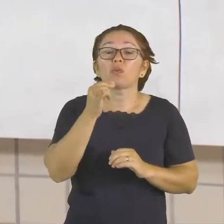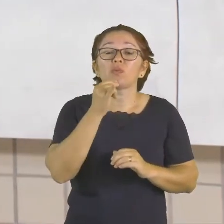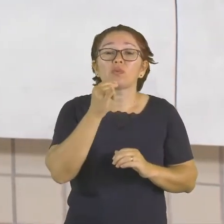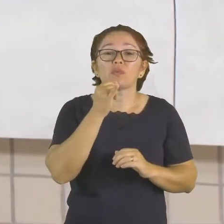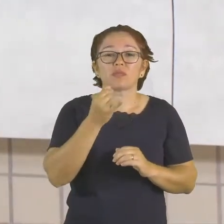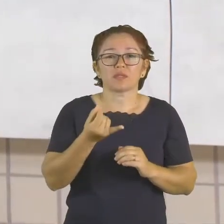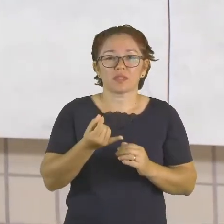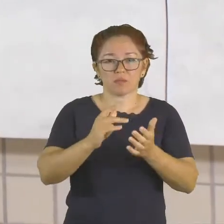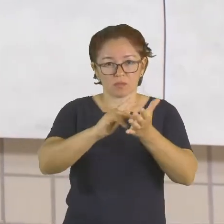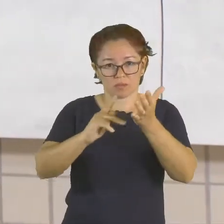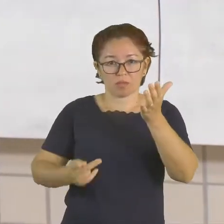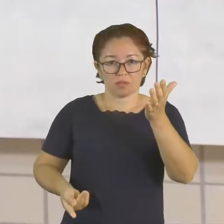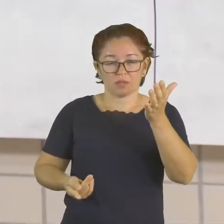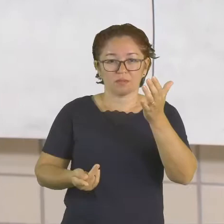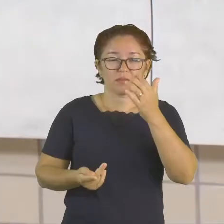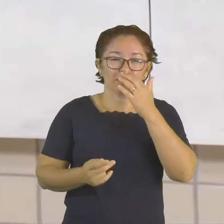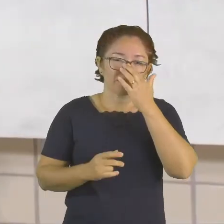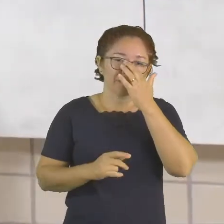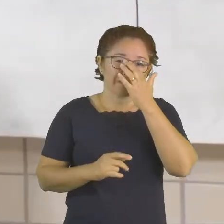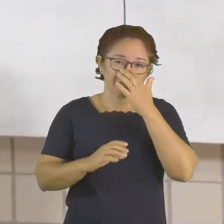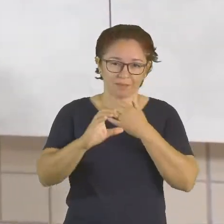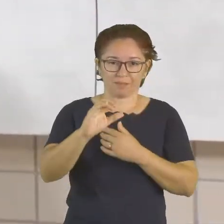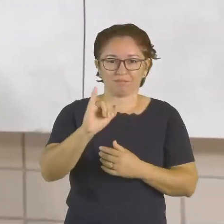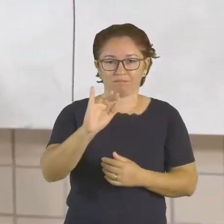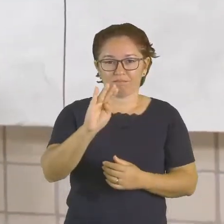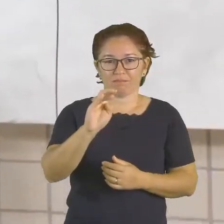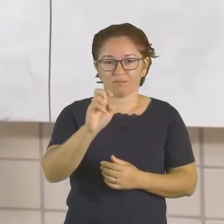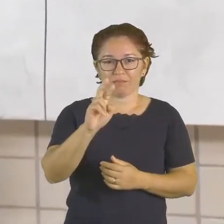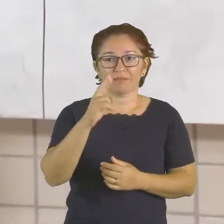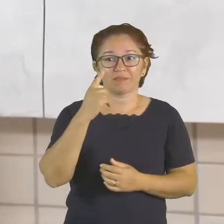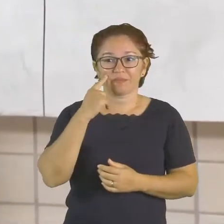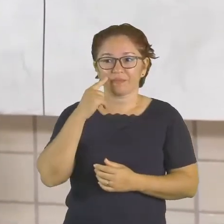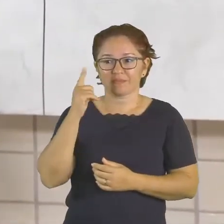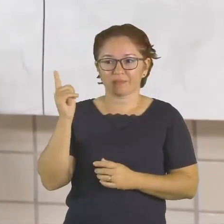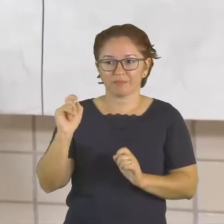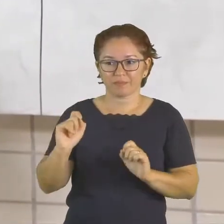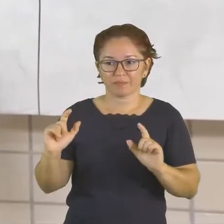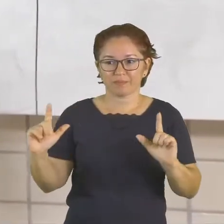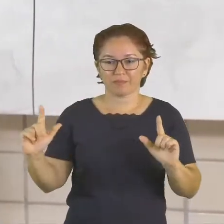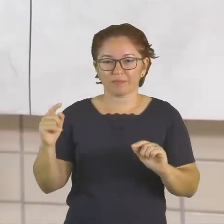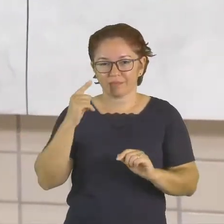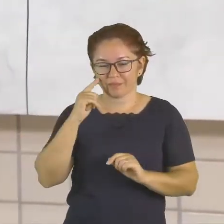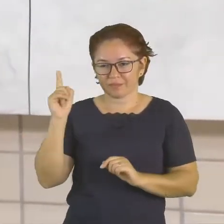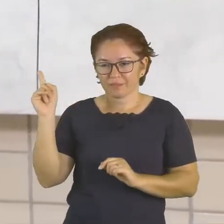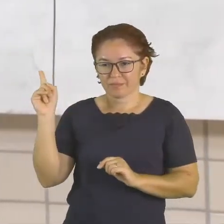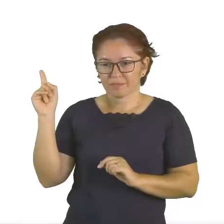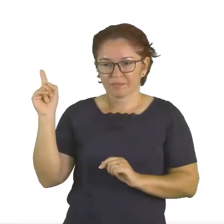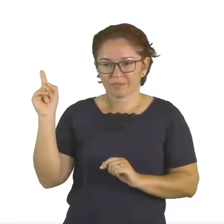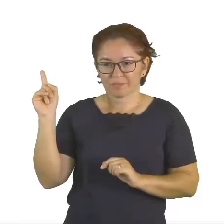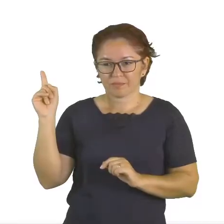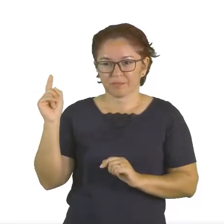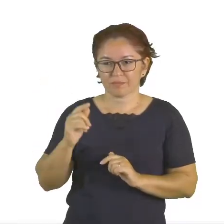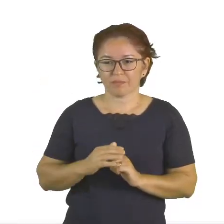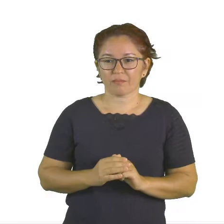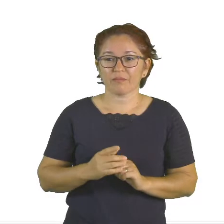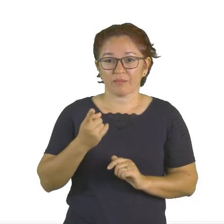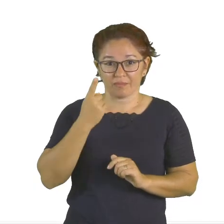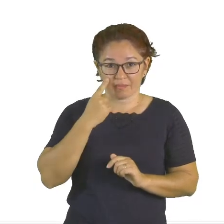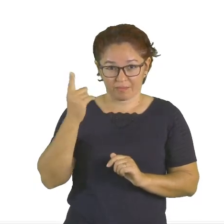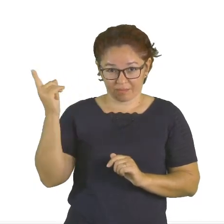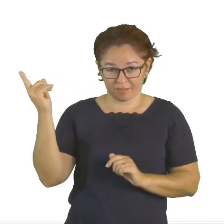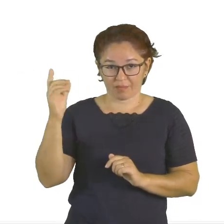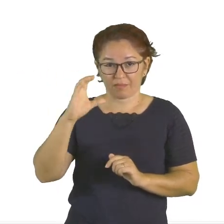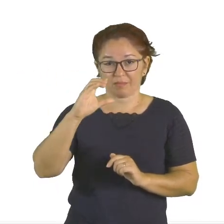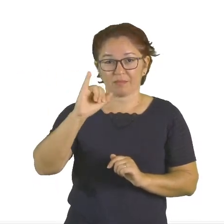extremamente. Façam a leitura aqui comigo, olhem só. Ele se movimenta porque é um cyberpoema,